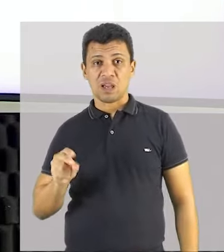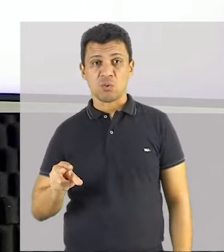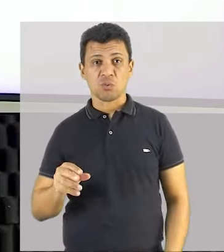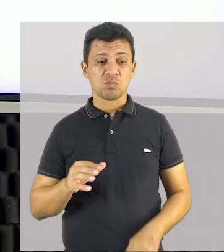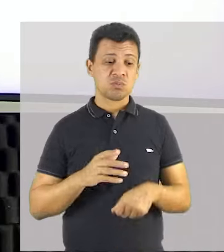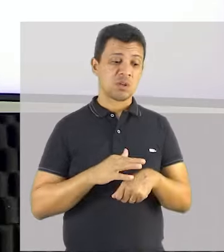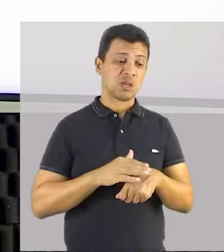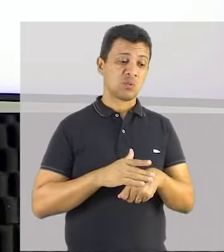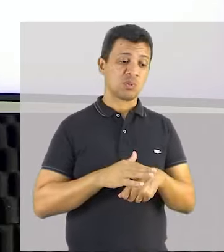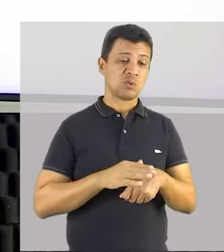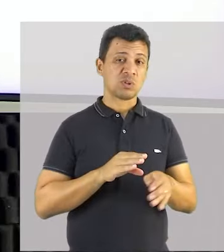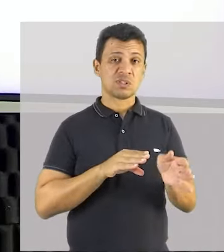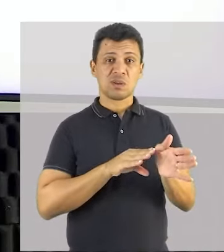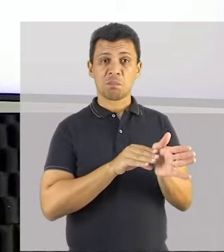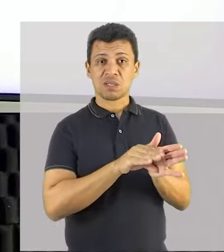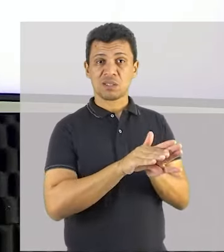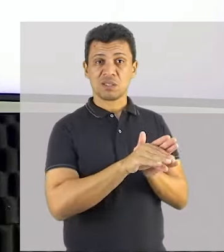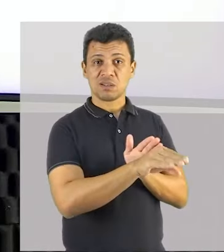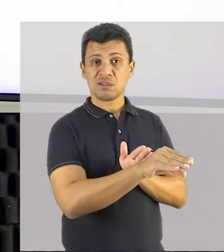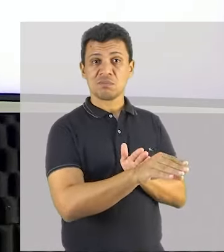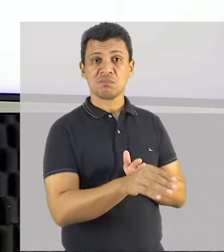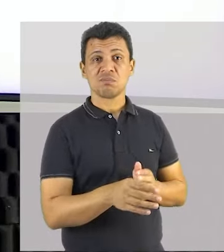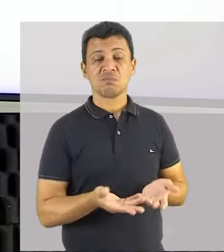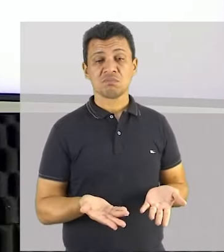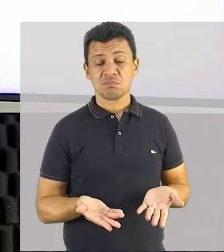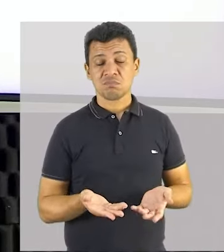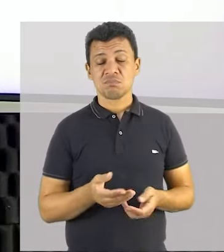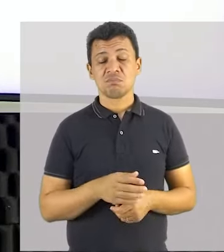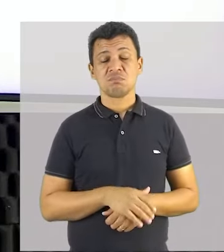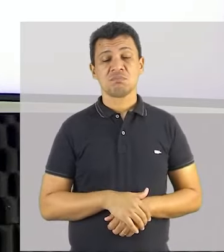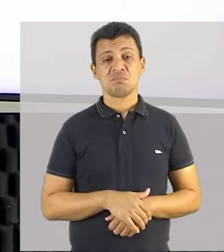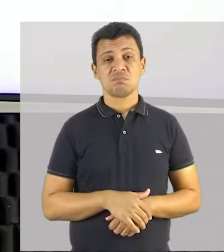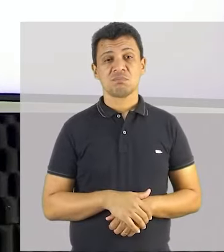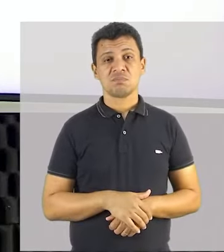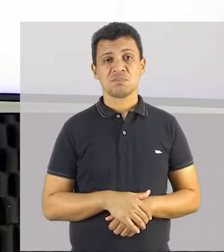se é uma doença bacteriana né então